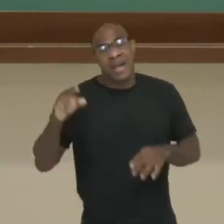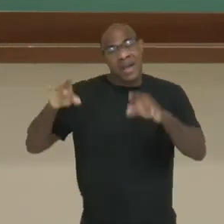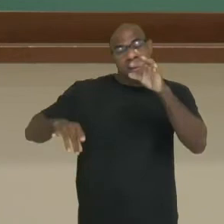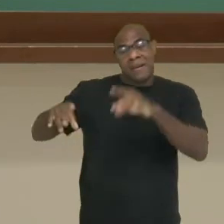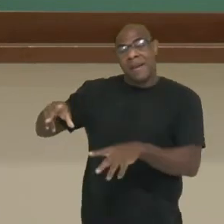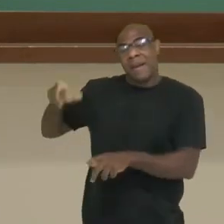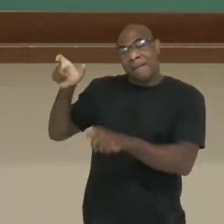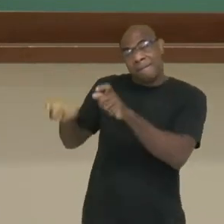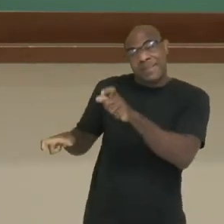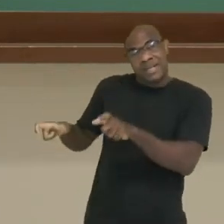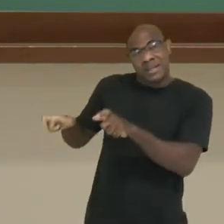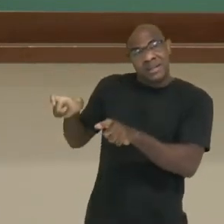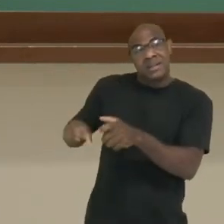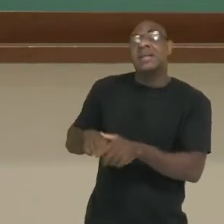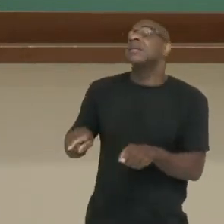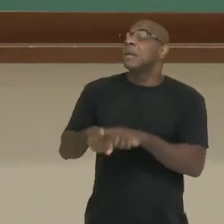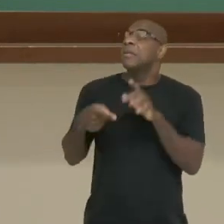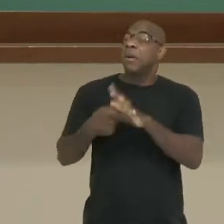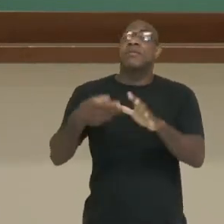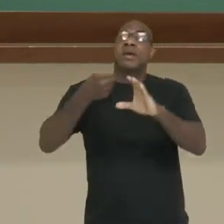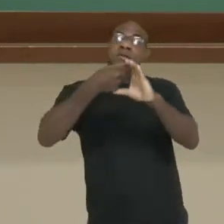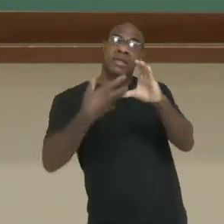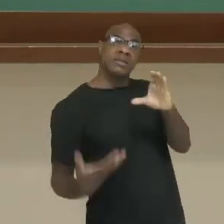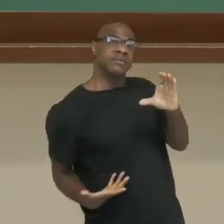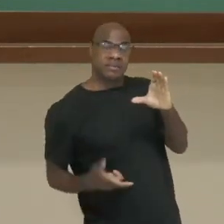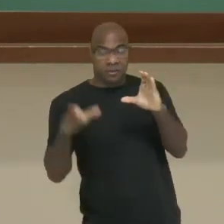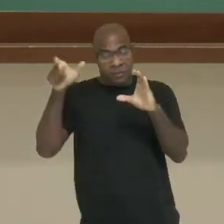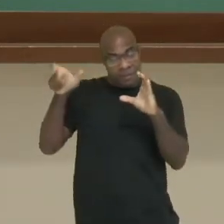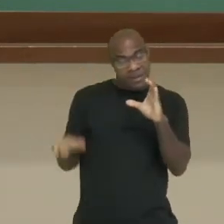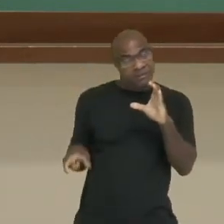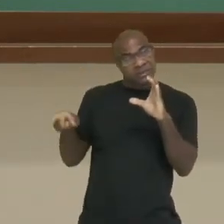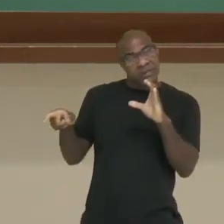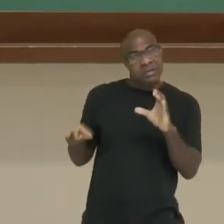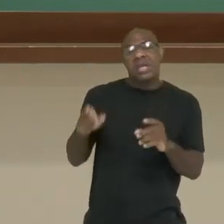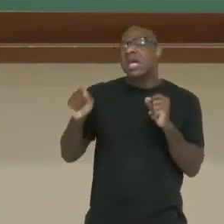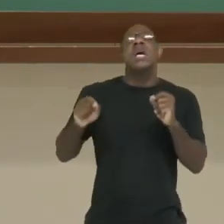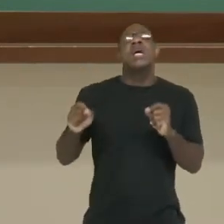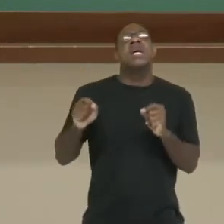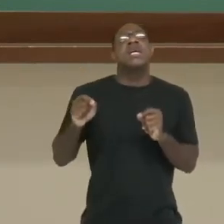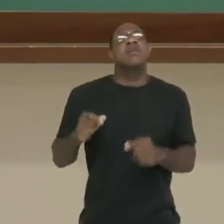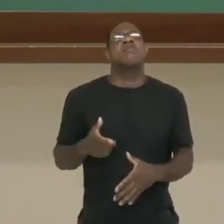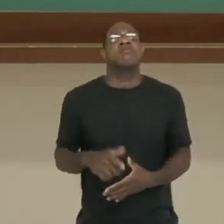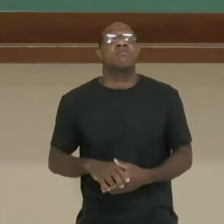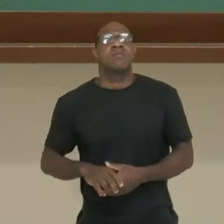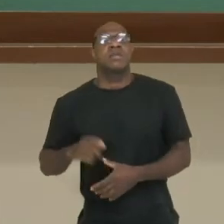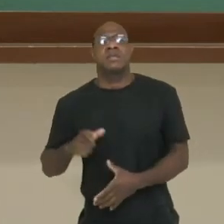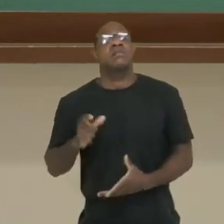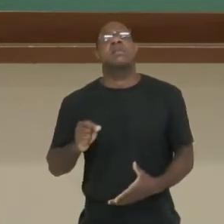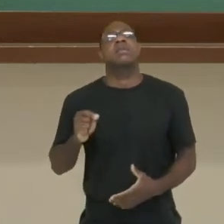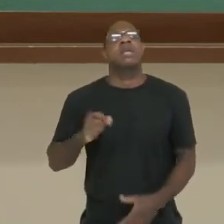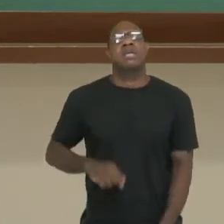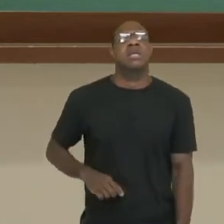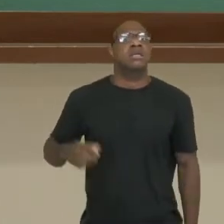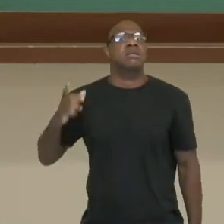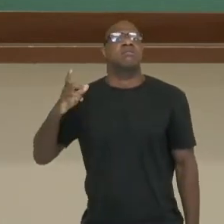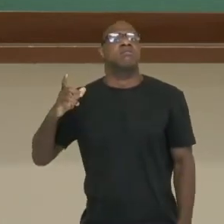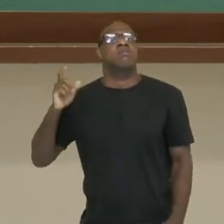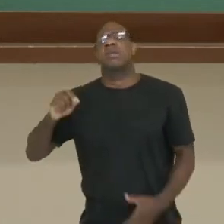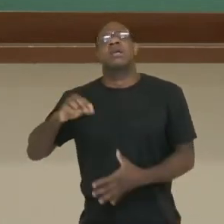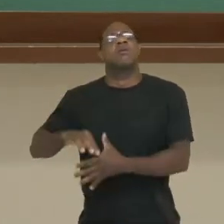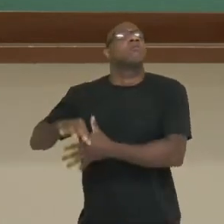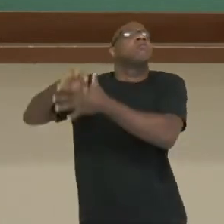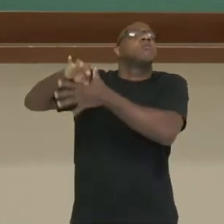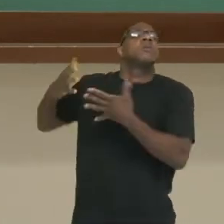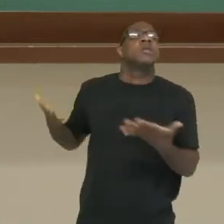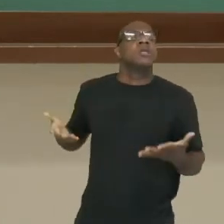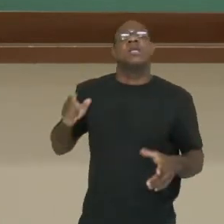rápida também, e traz a característica desse personagem, né, quem que é o capitão, quem que é o Pantaleão, a Arlequina, o Briguela, né, o Pantaleão,